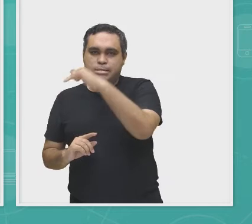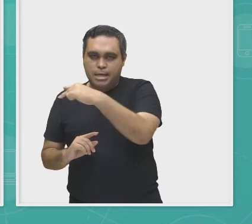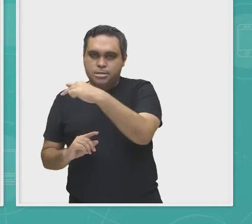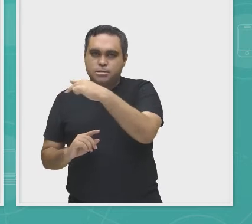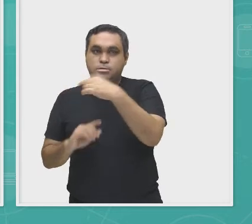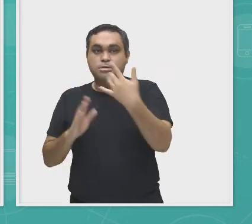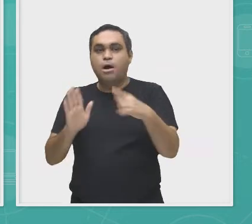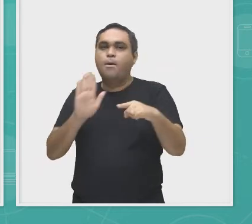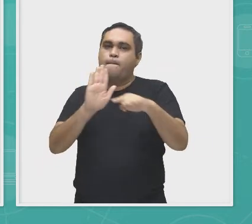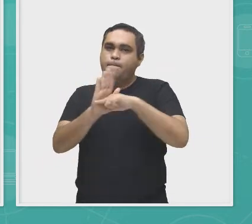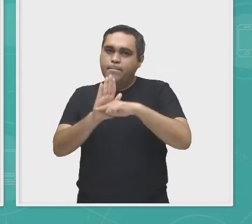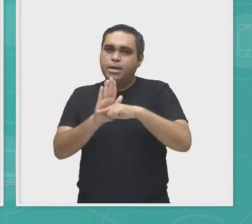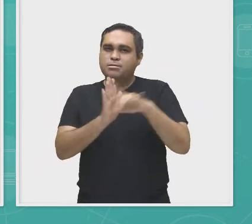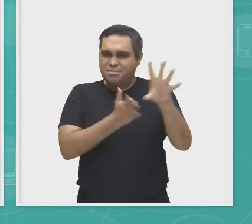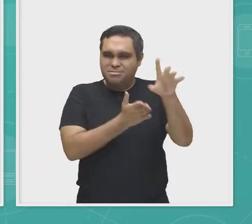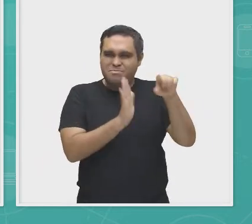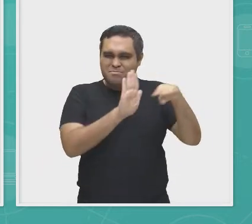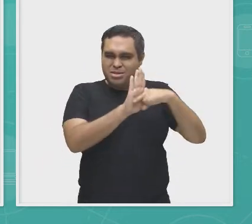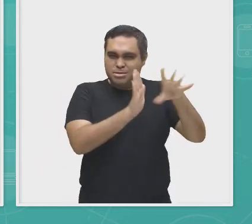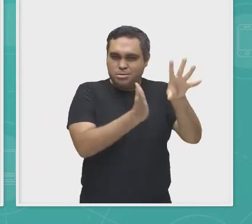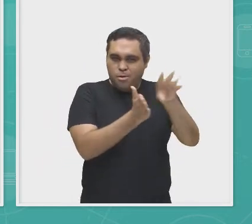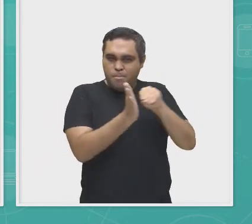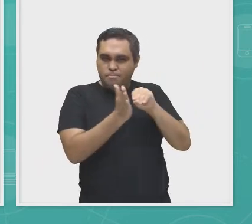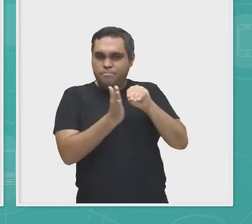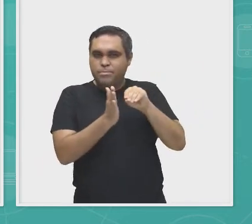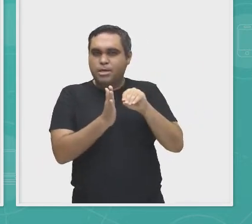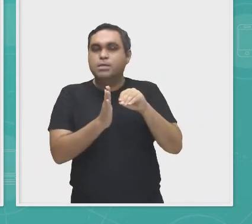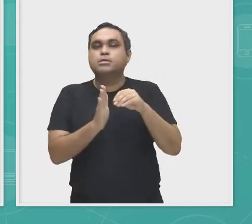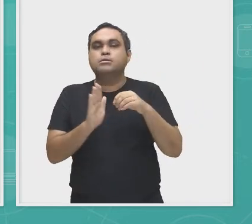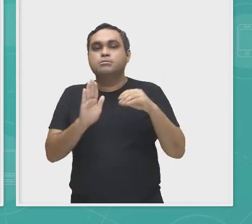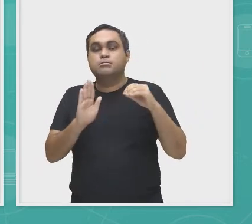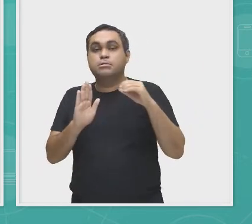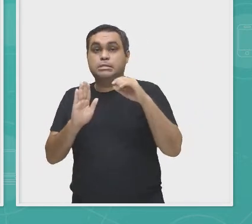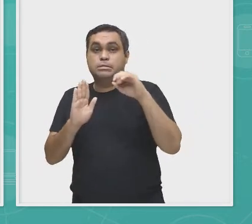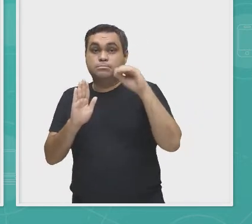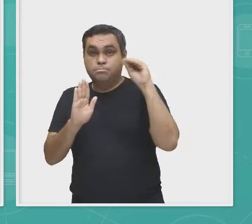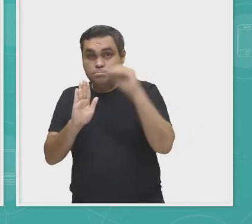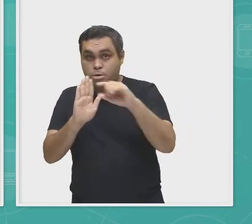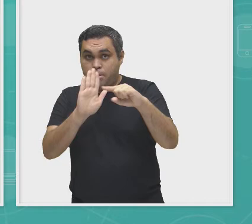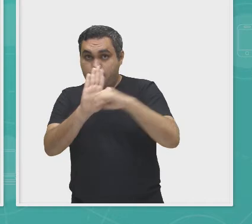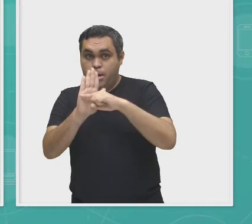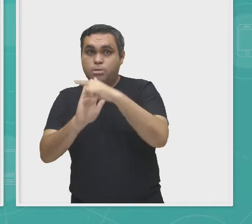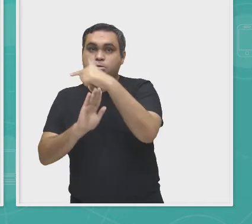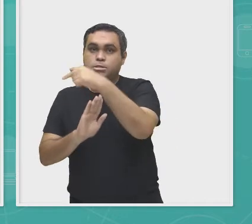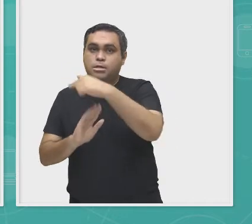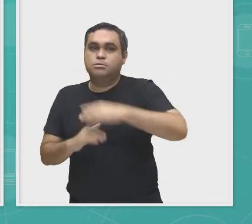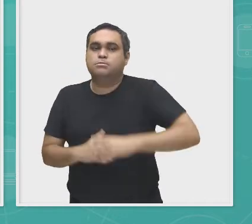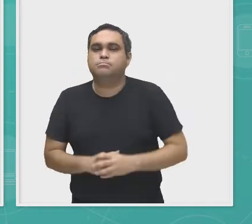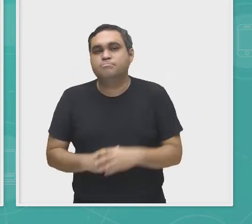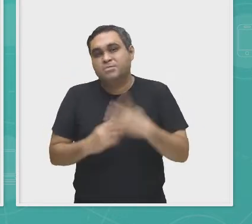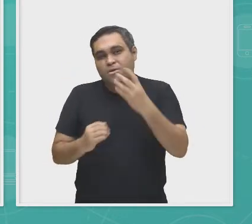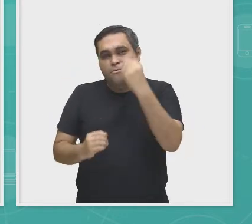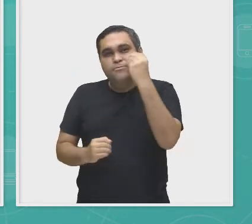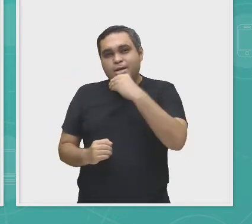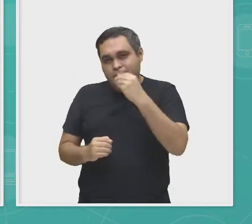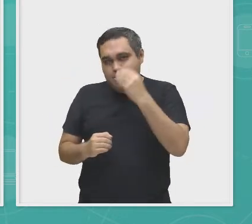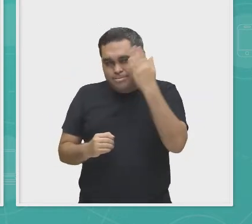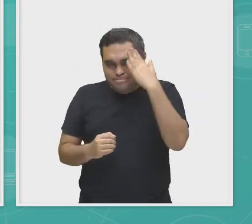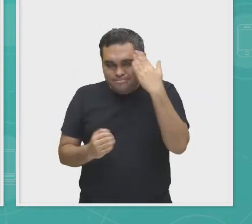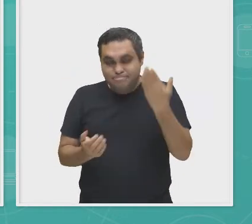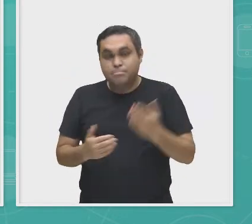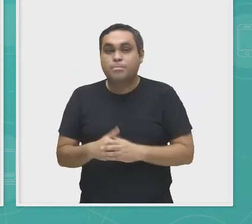de menos 7 gols. Desempenho bem fraquinho, né? Então, só relembrando aqui o que nós